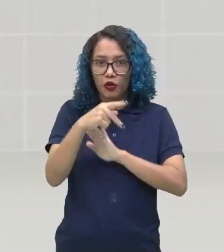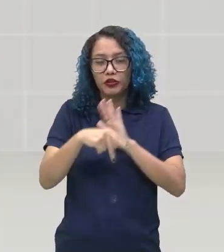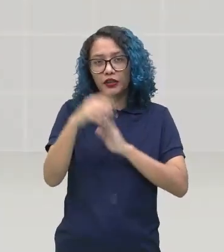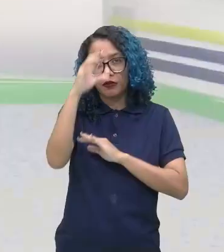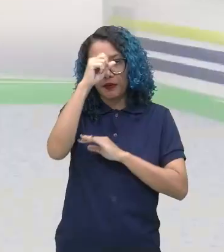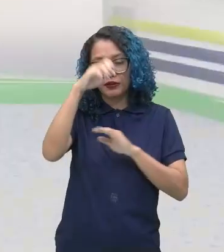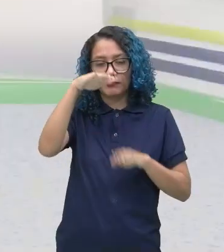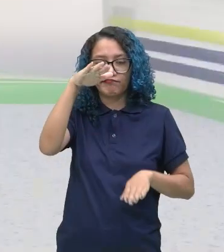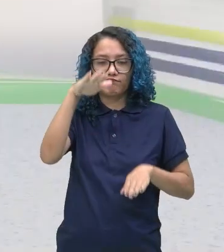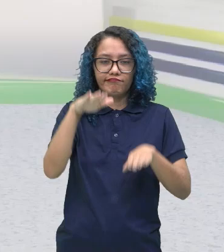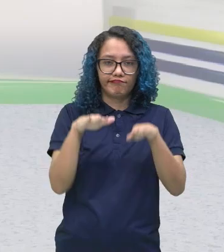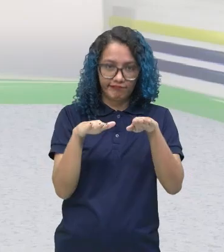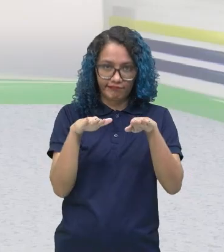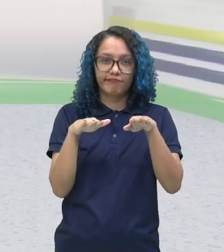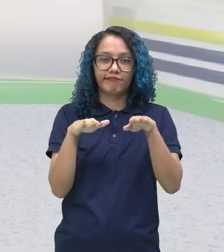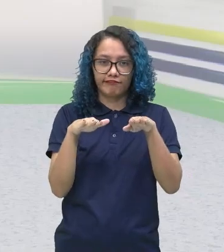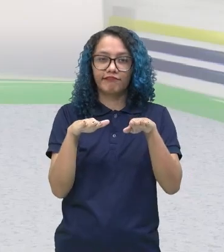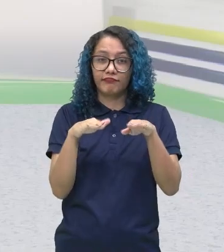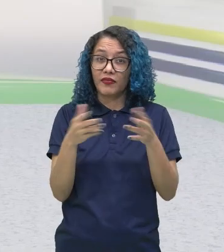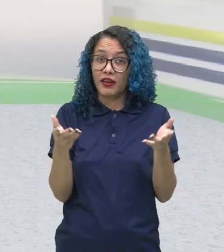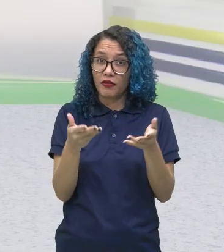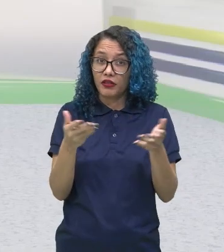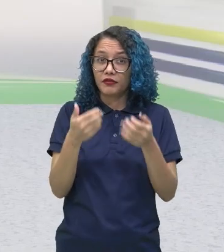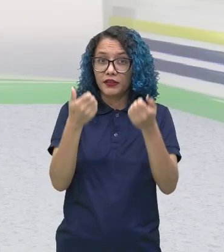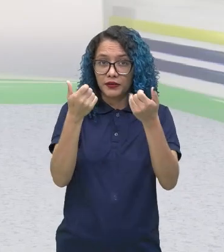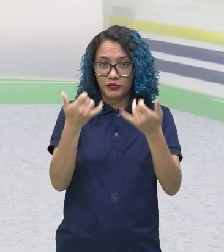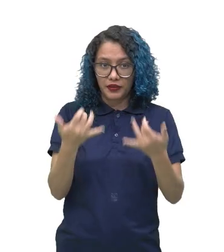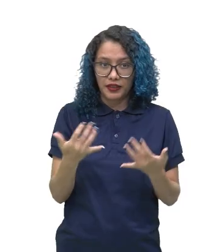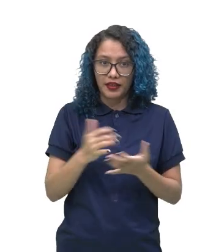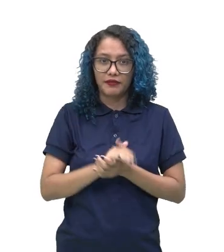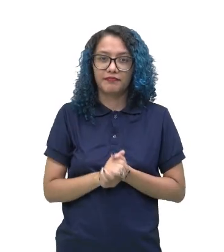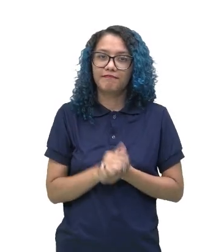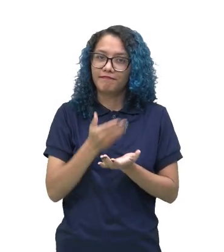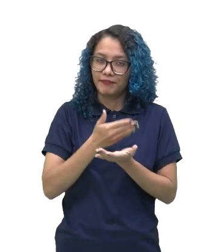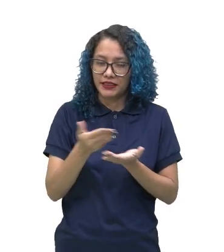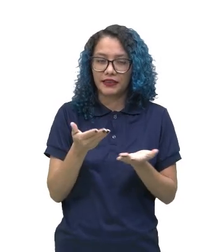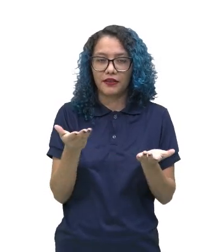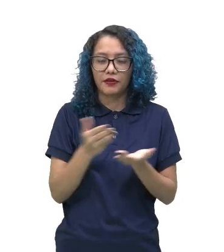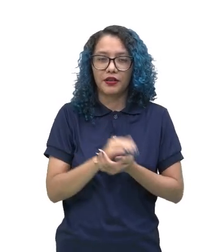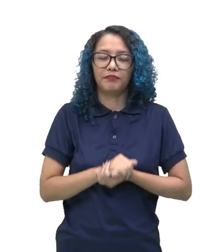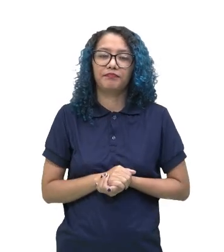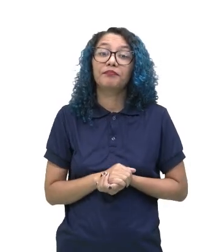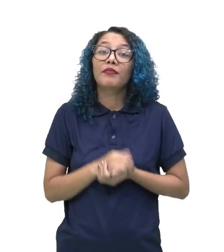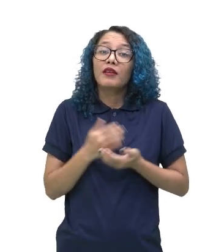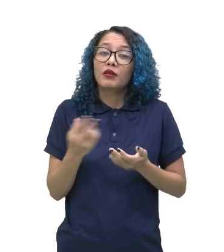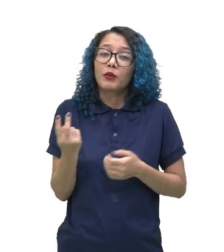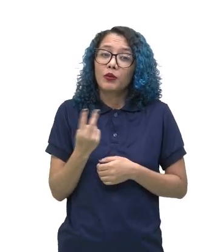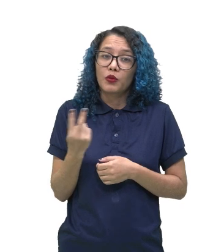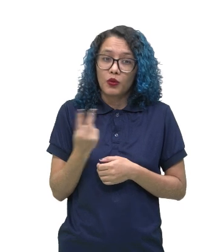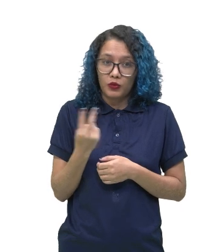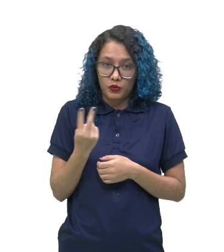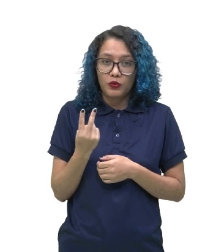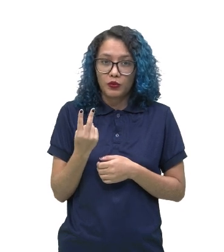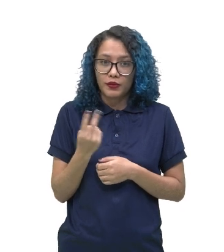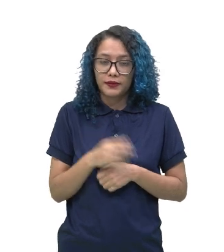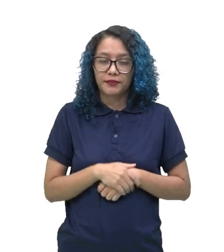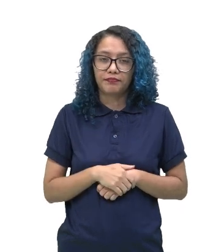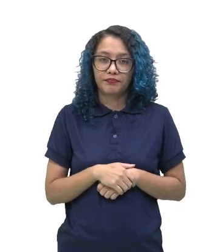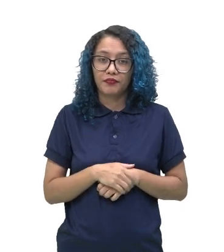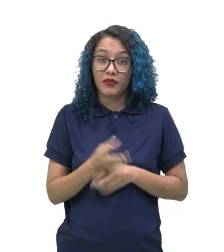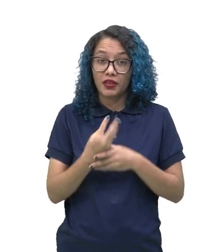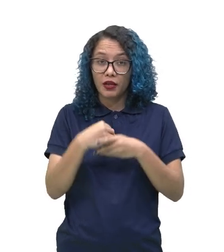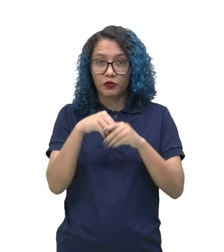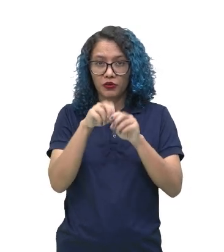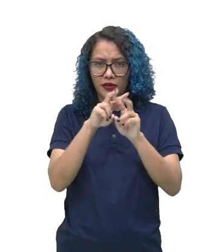Aprendizagens, que é o que nós vamos falar aqui no dia de hoje. Então, vamos lá? Eu e a professora Kaelen, dentro dessa perspectiva da